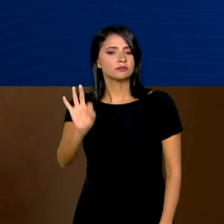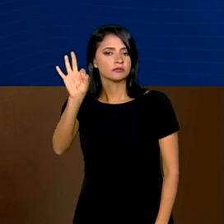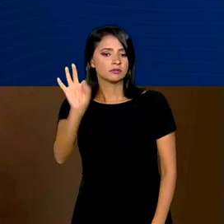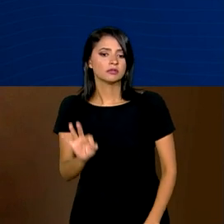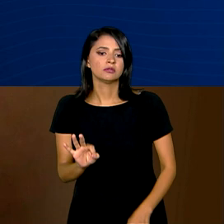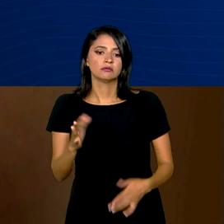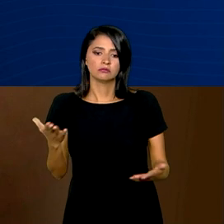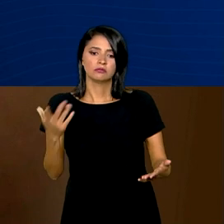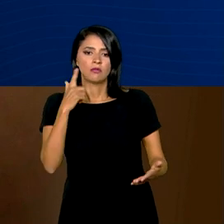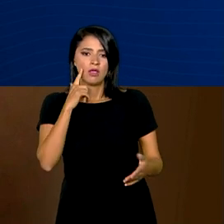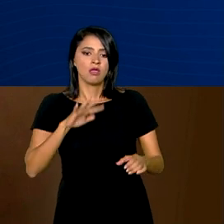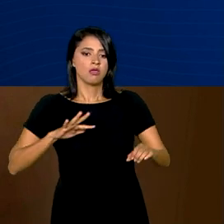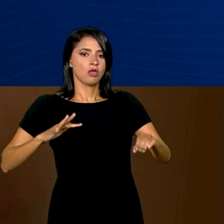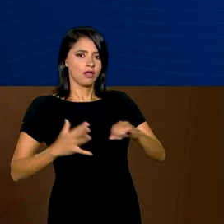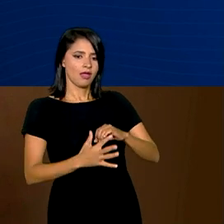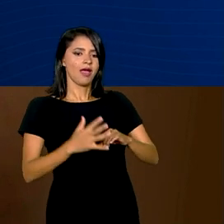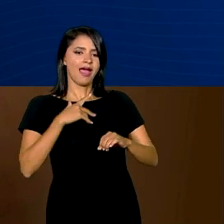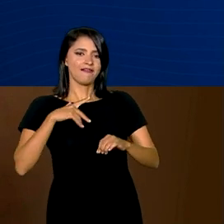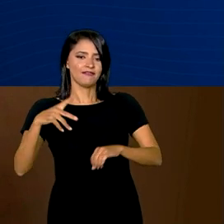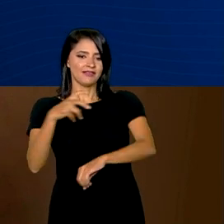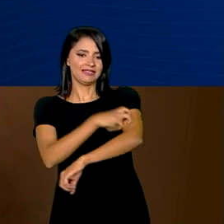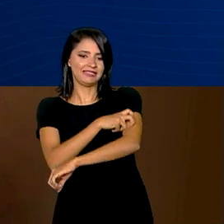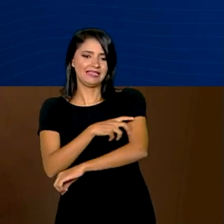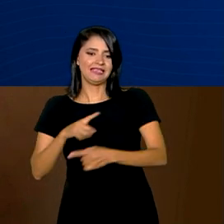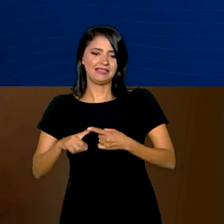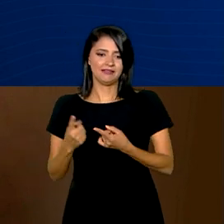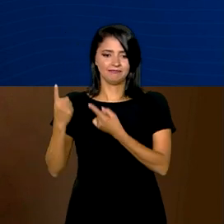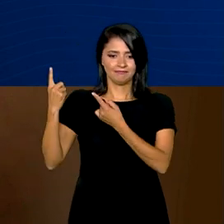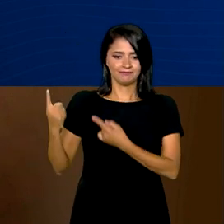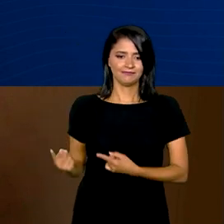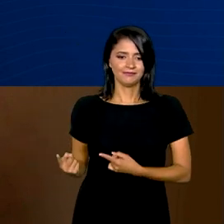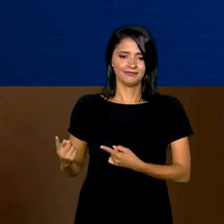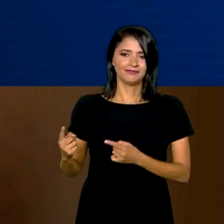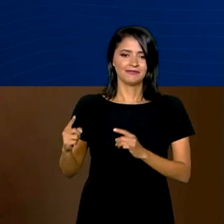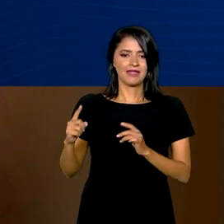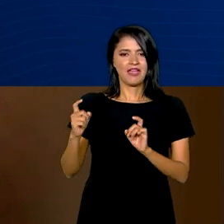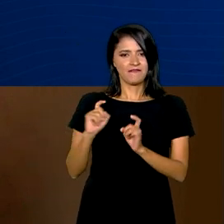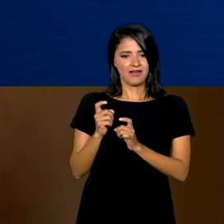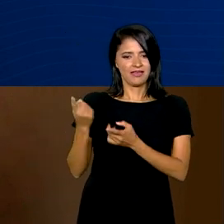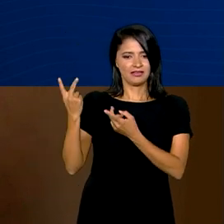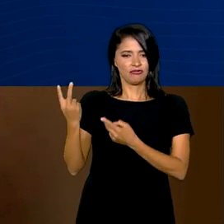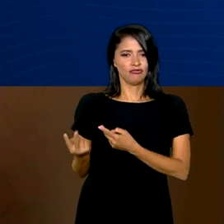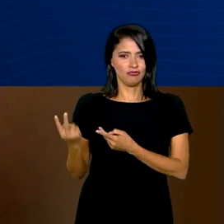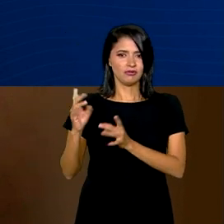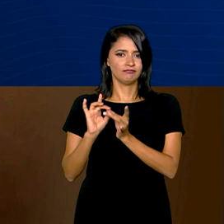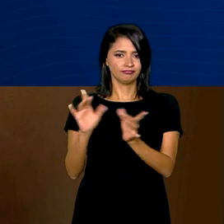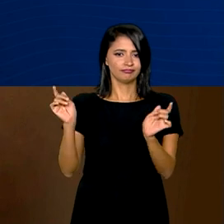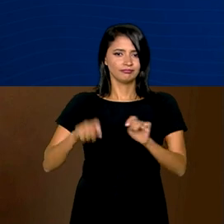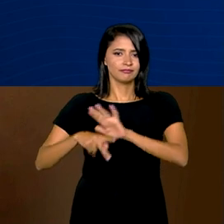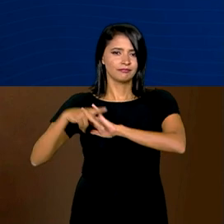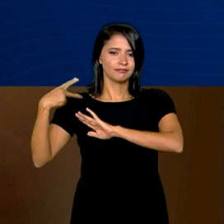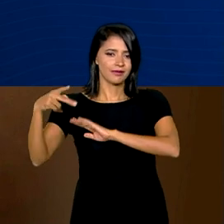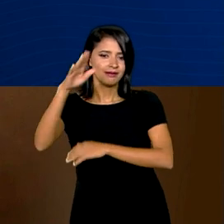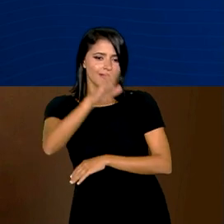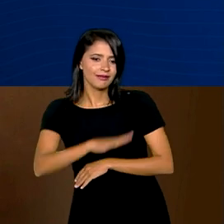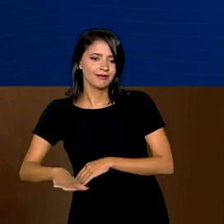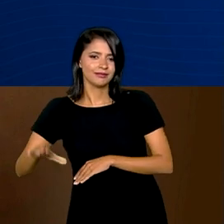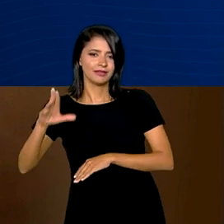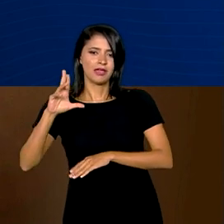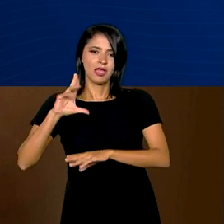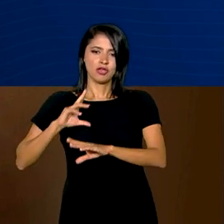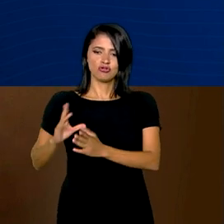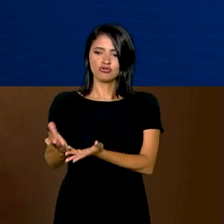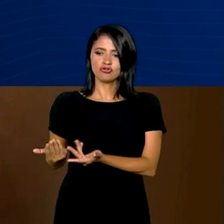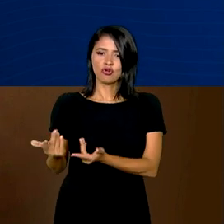82,6%. Coronavac da Butantan e BNT da Pfizer, as vacinas liberadas para crianças e jovens,